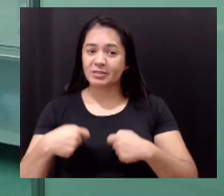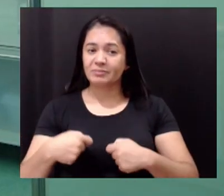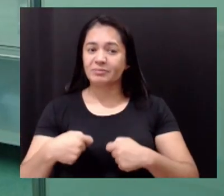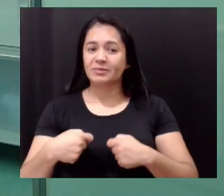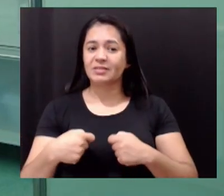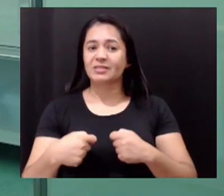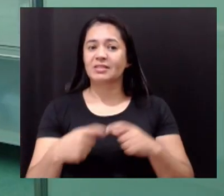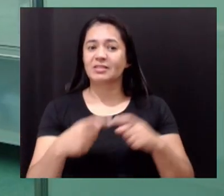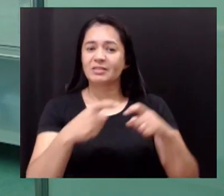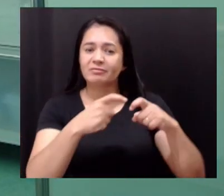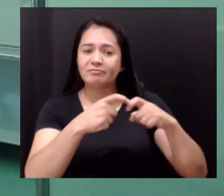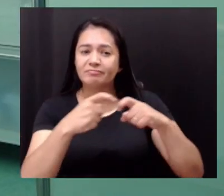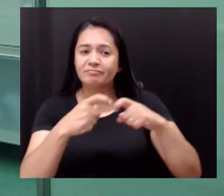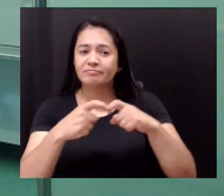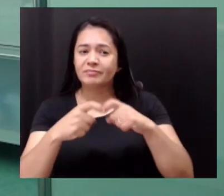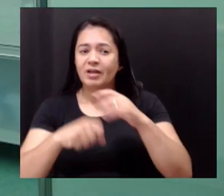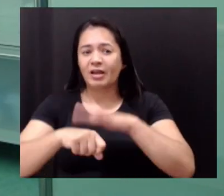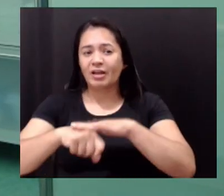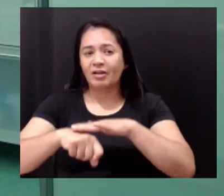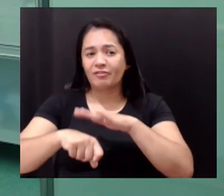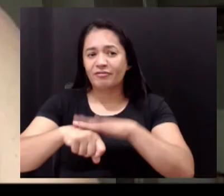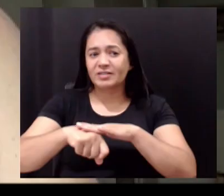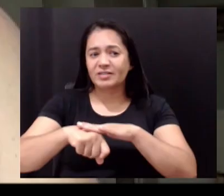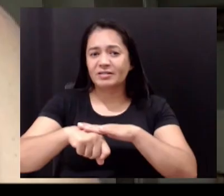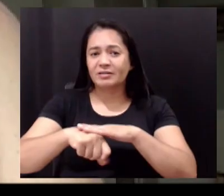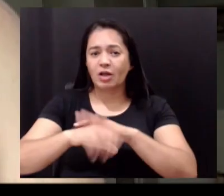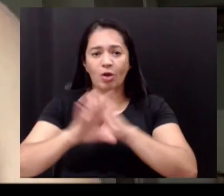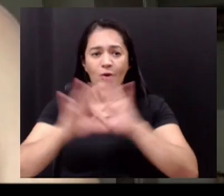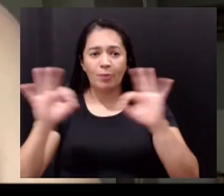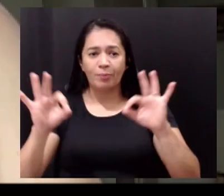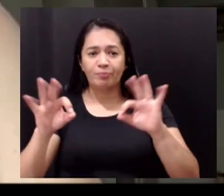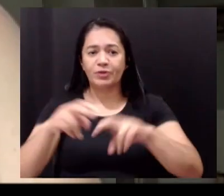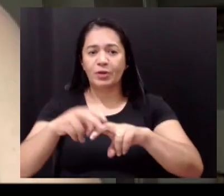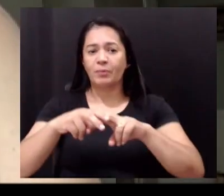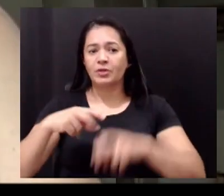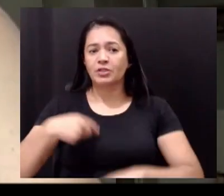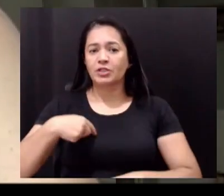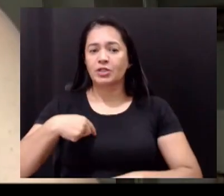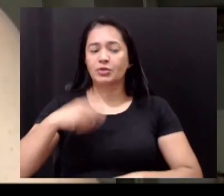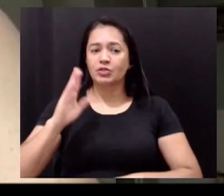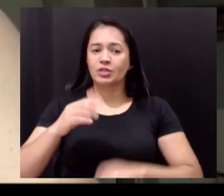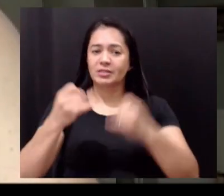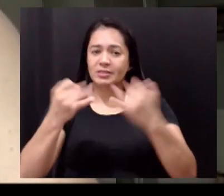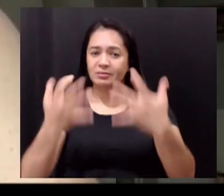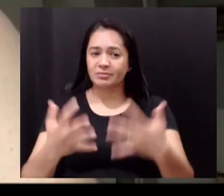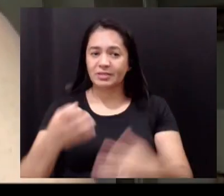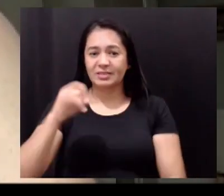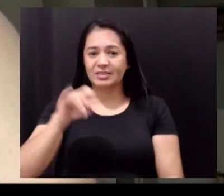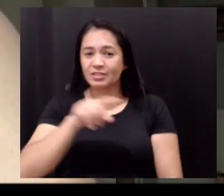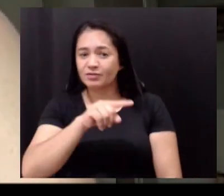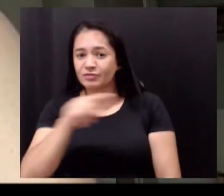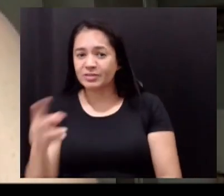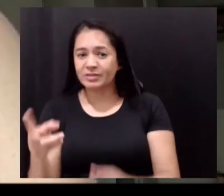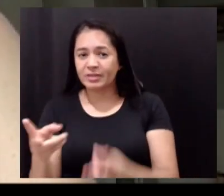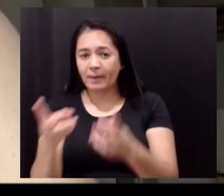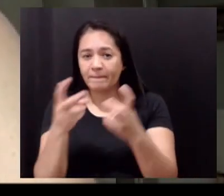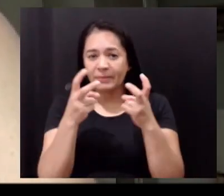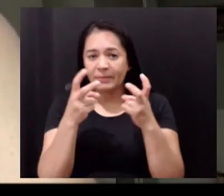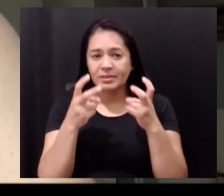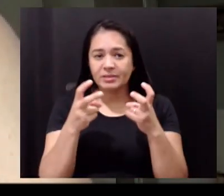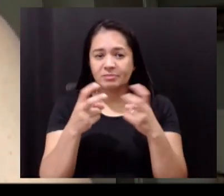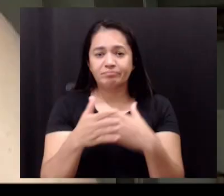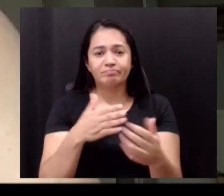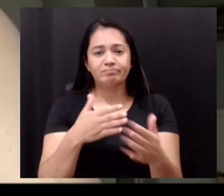Papa Nicolau bem feito. E por isso que eu comentei também, Ana, se você identificou algum sinal, algum sintoma, mudou